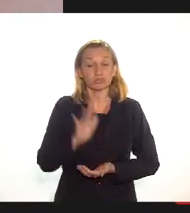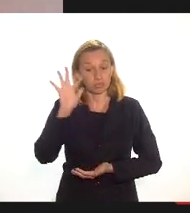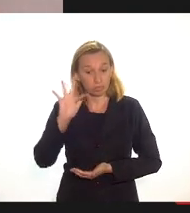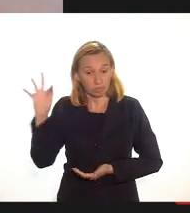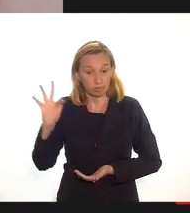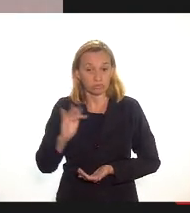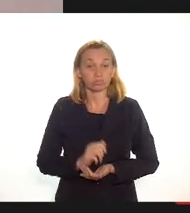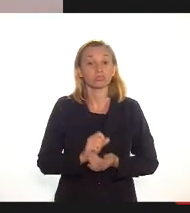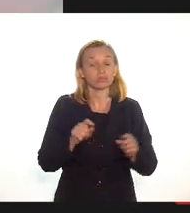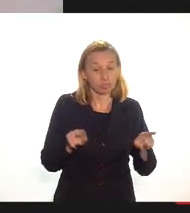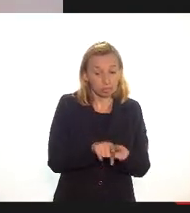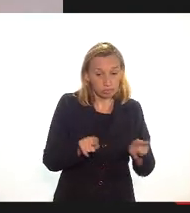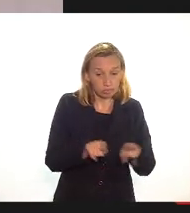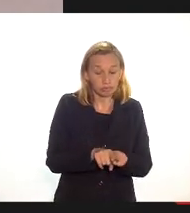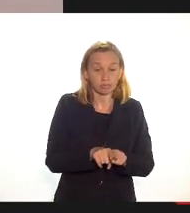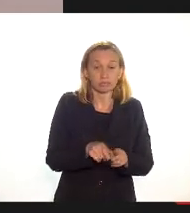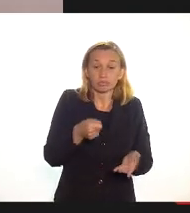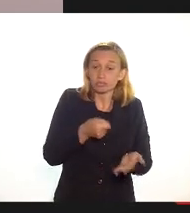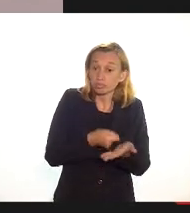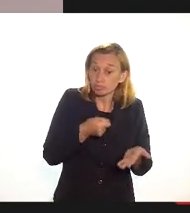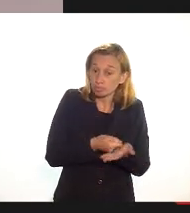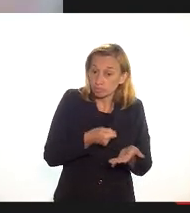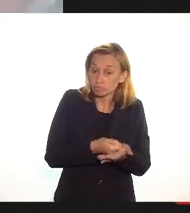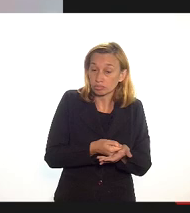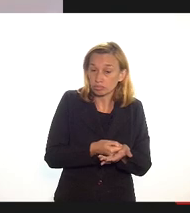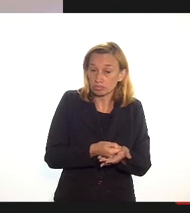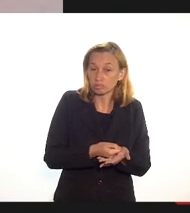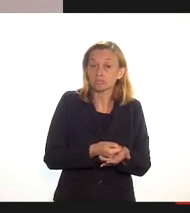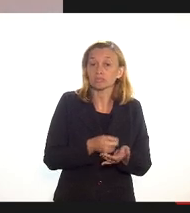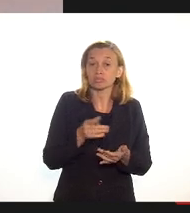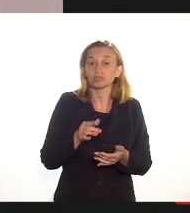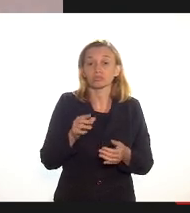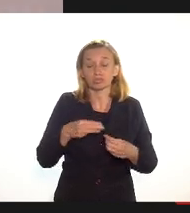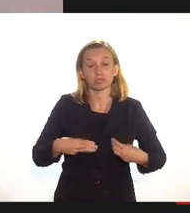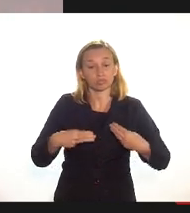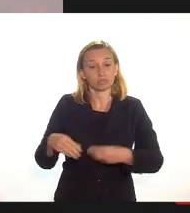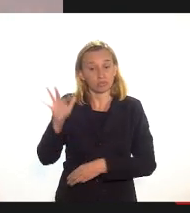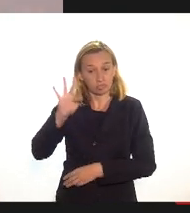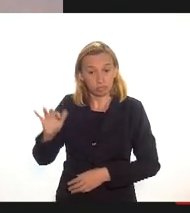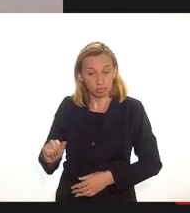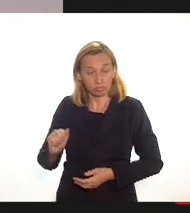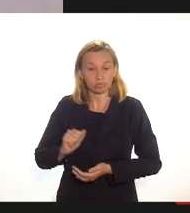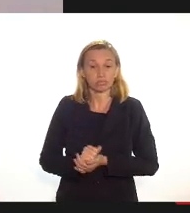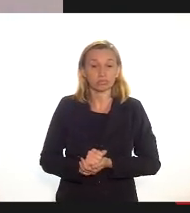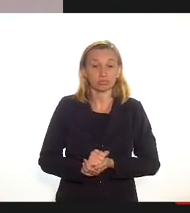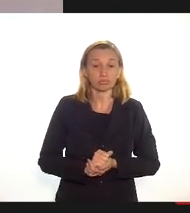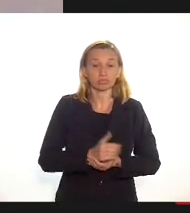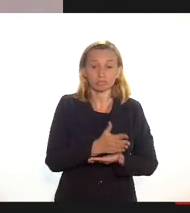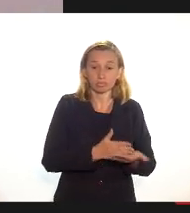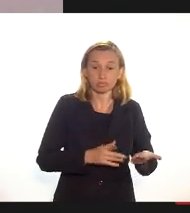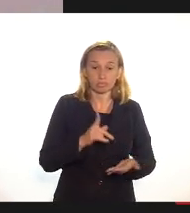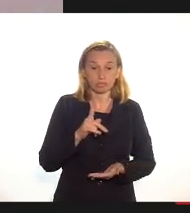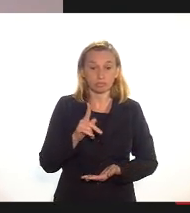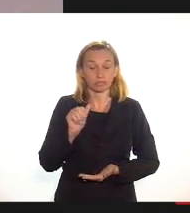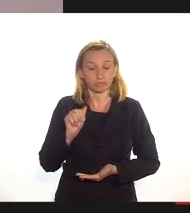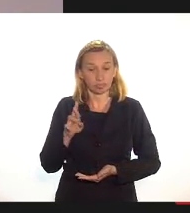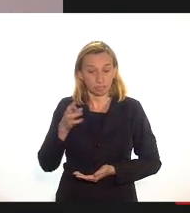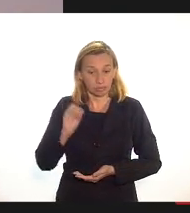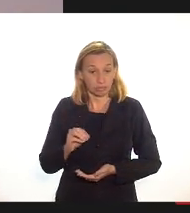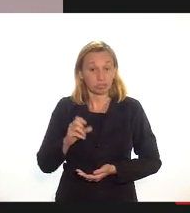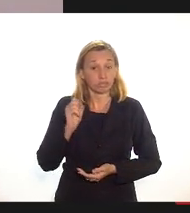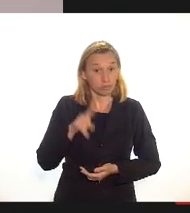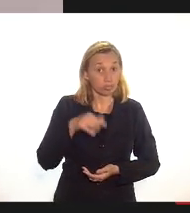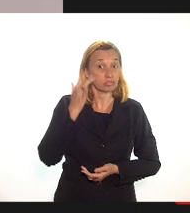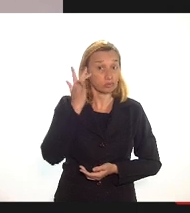federais, também existe dentro da Secretaria de Fazenda, no Ministério da Fazenda, o Departamento de Divisão de Patrimônio. Eu acho que seria importante,